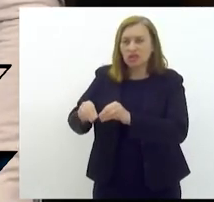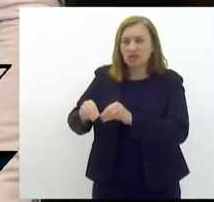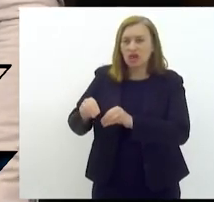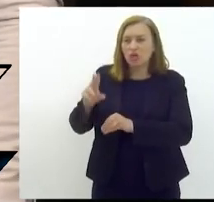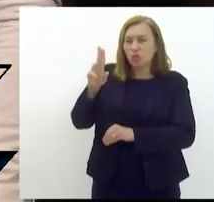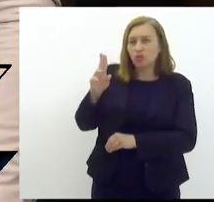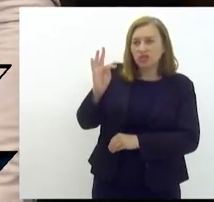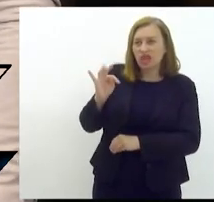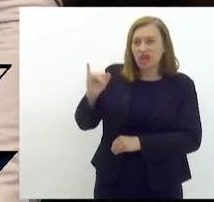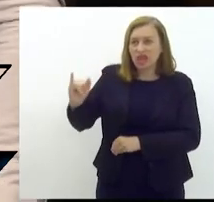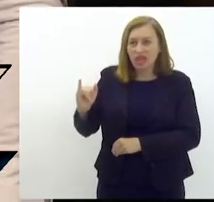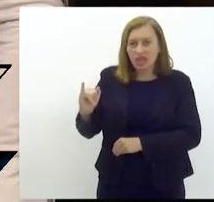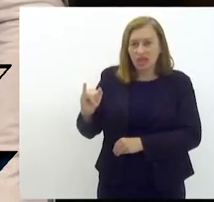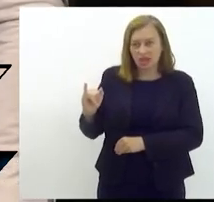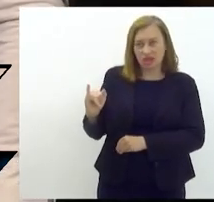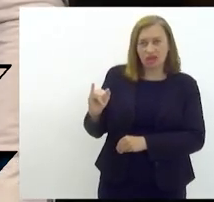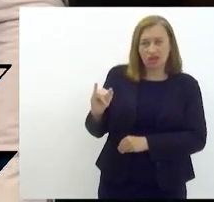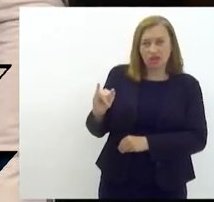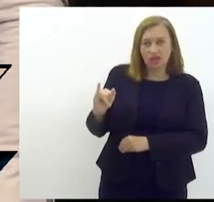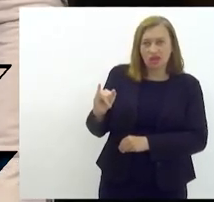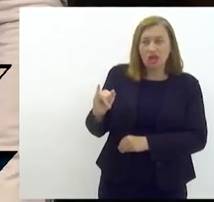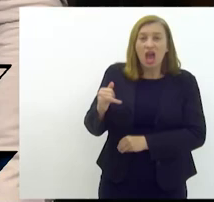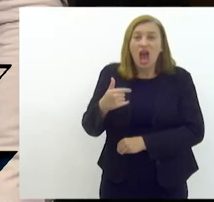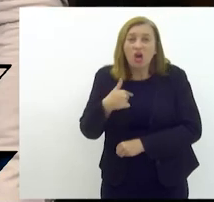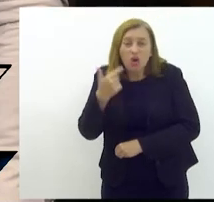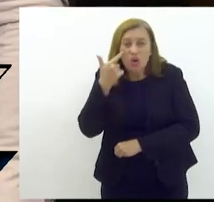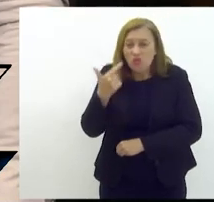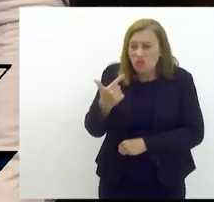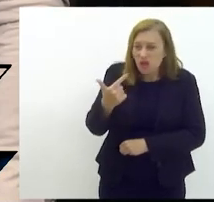que tem tanto dinheiro tanto da Praça Santo